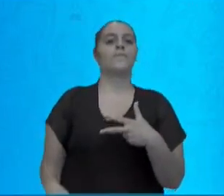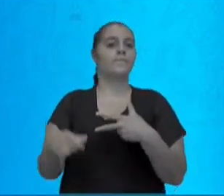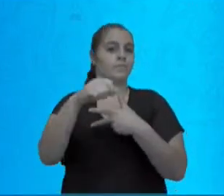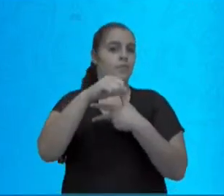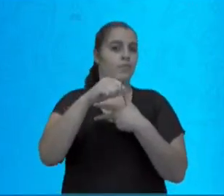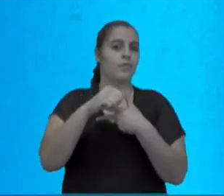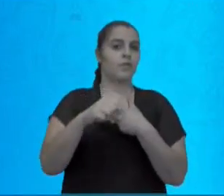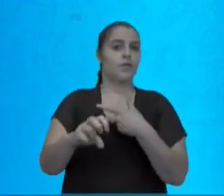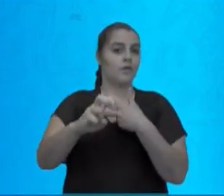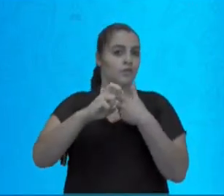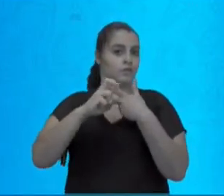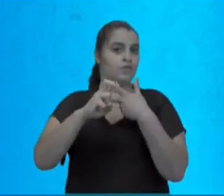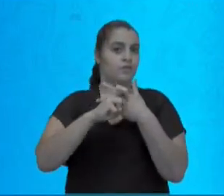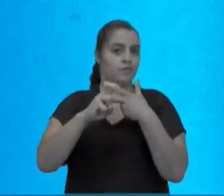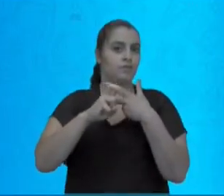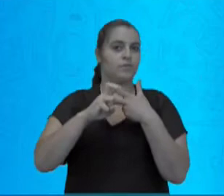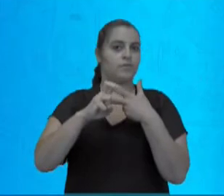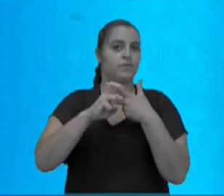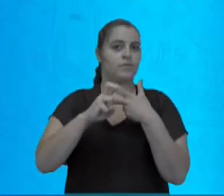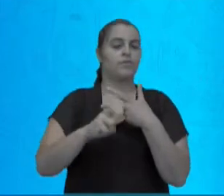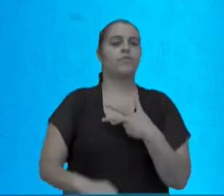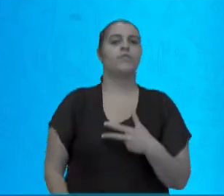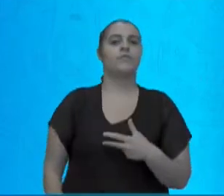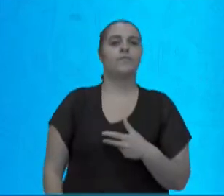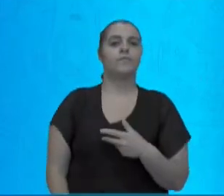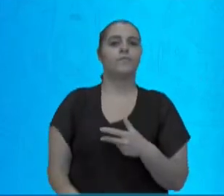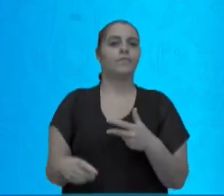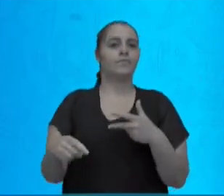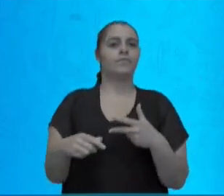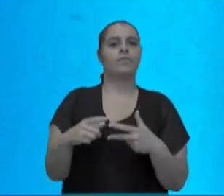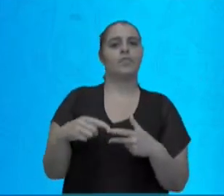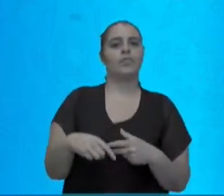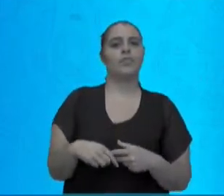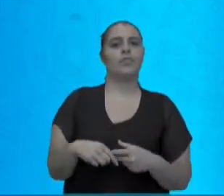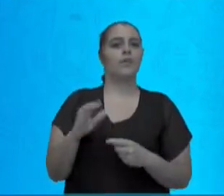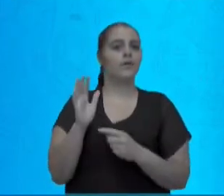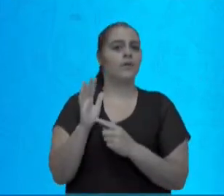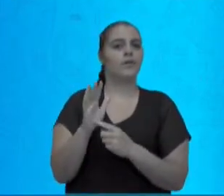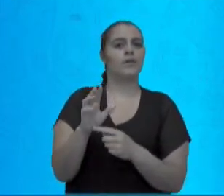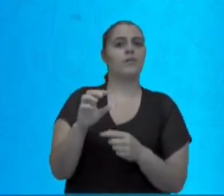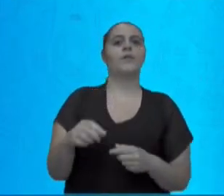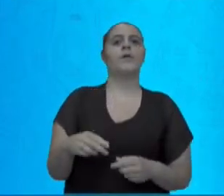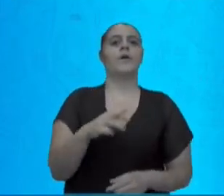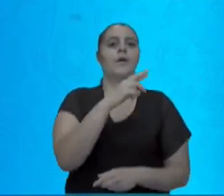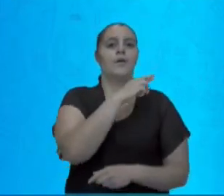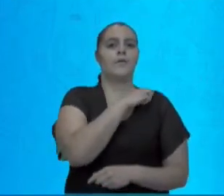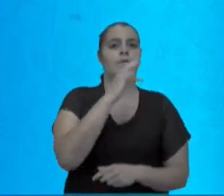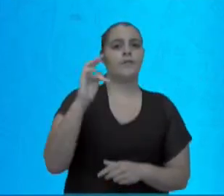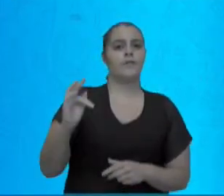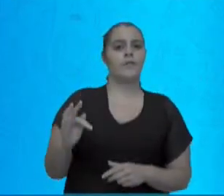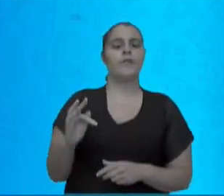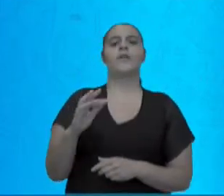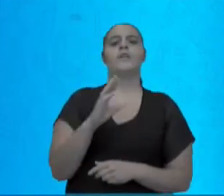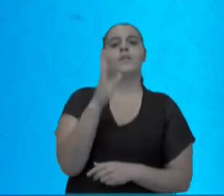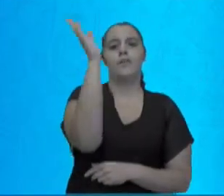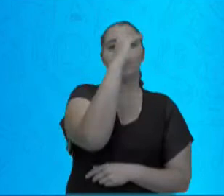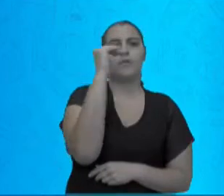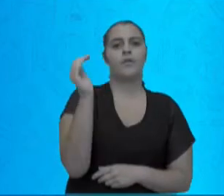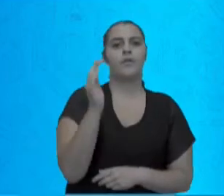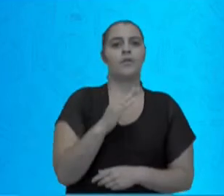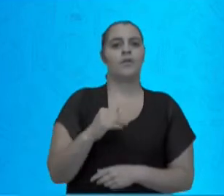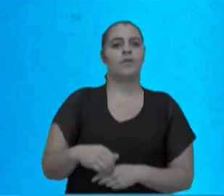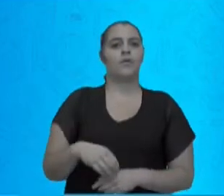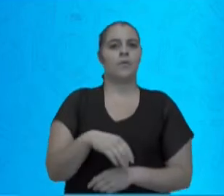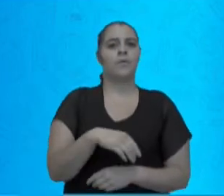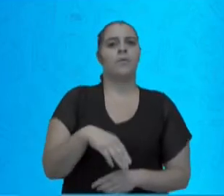Primeiro, o poder executivo. Em se tratando da República Federativa do Brasil, o